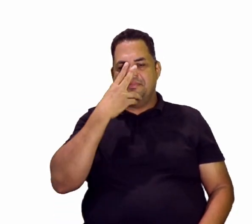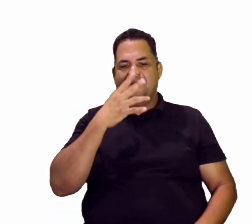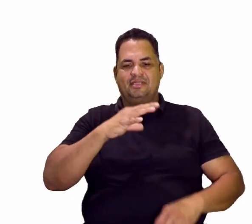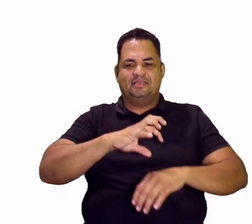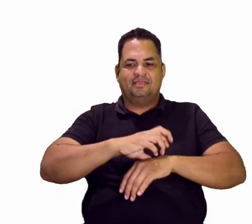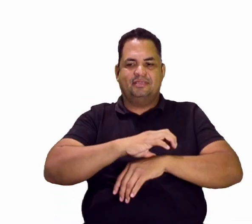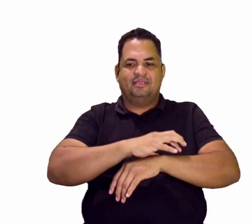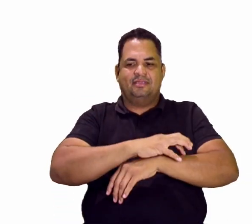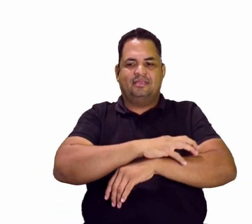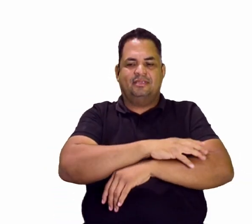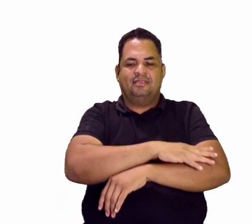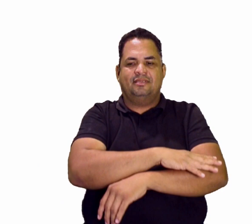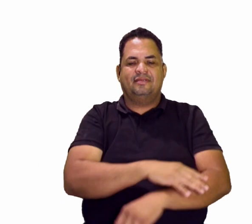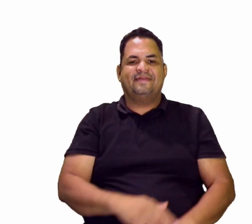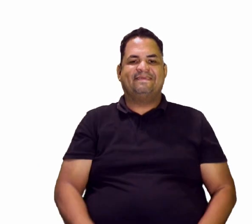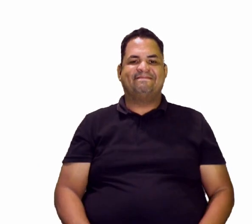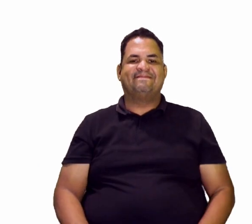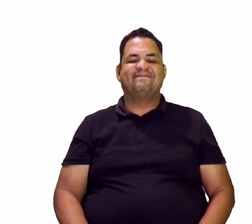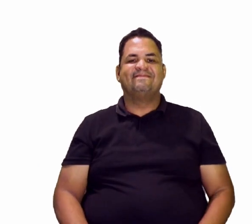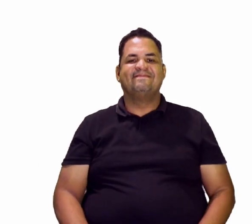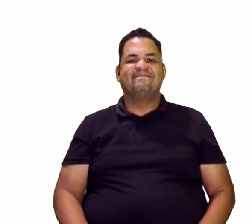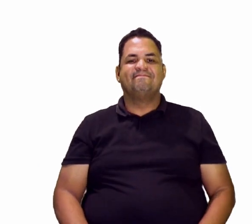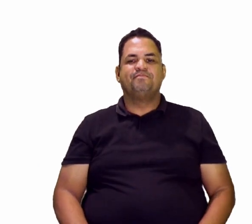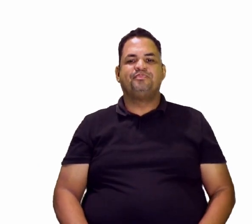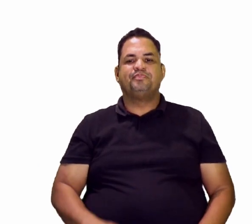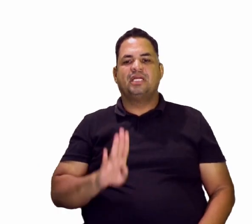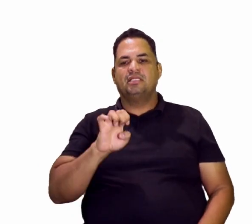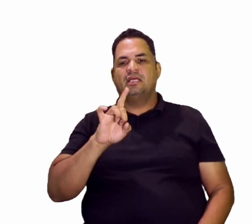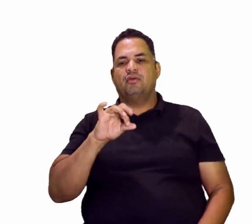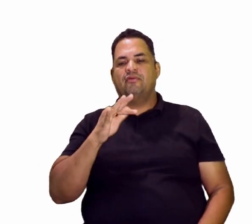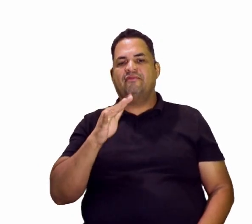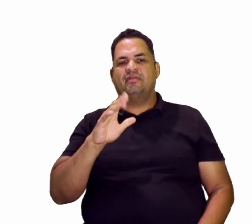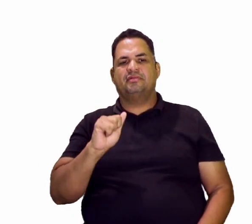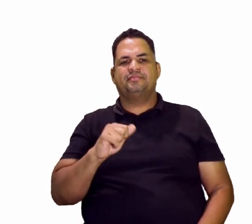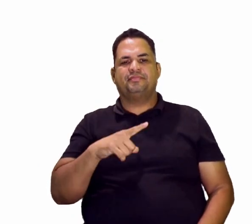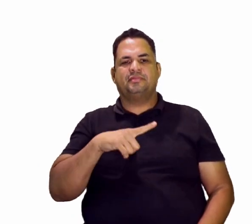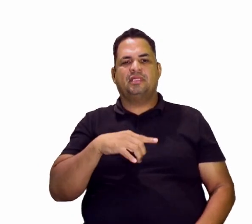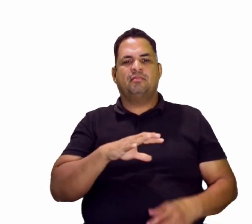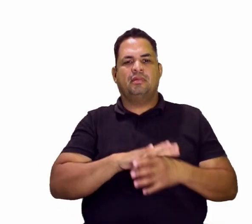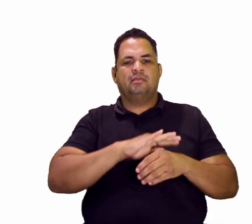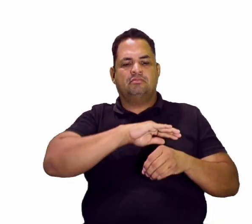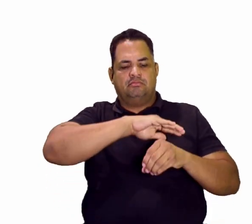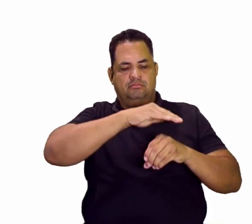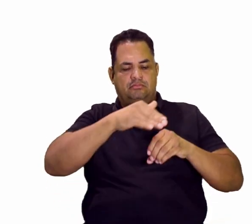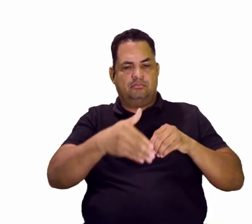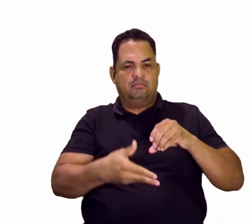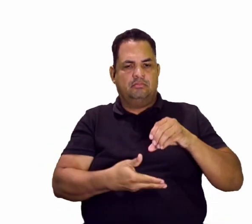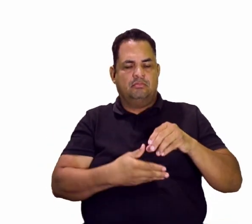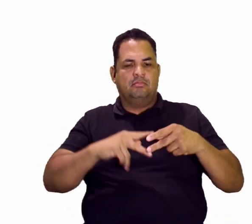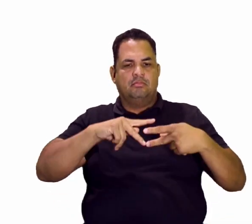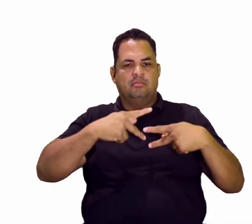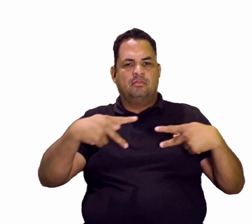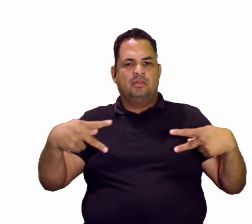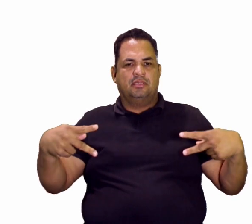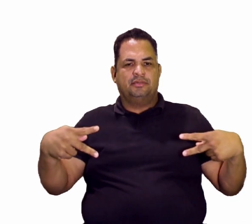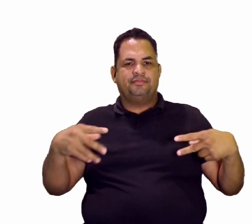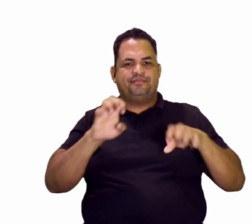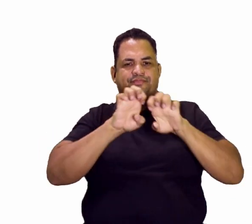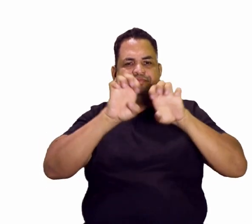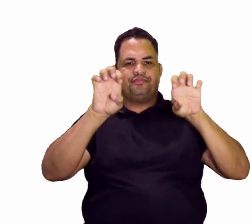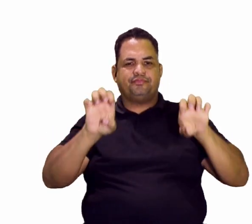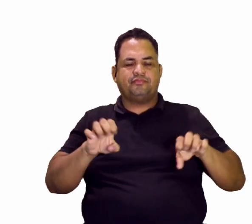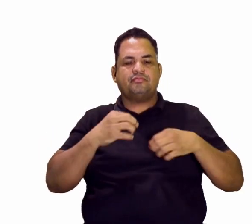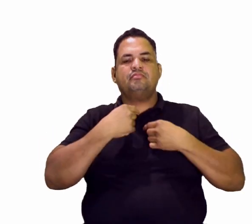Mas são esses aqui os bacteriófagos, onde eles vão ter essa cápsula de proteína, tá? Essa estrutura